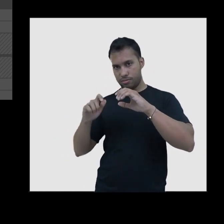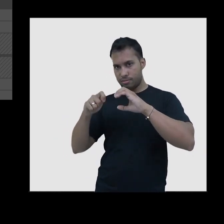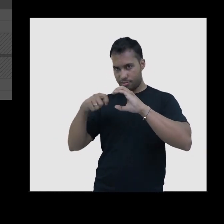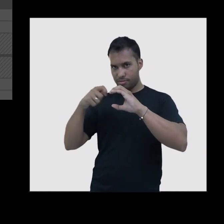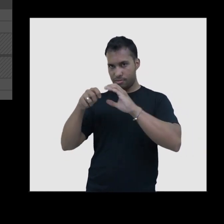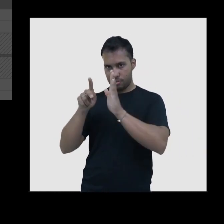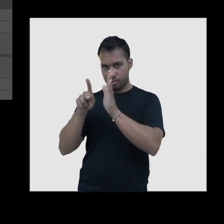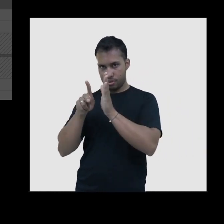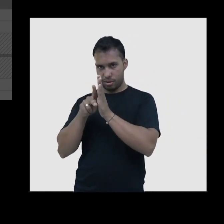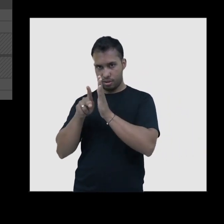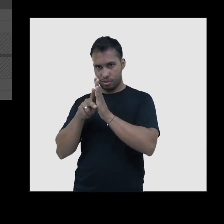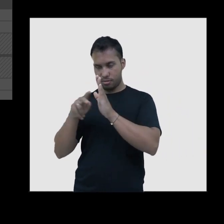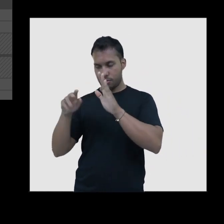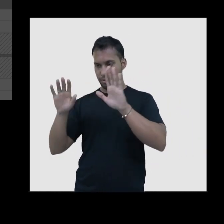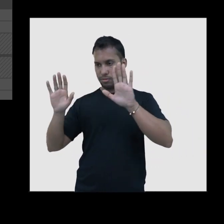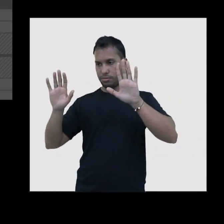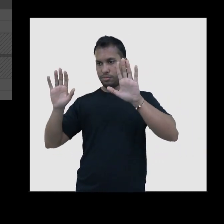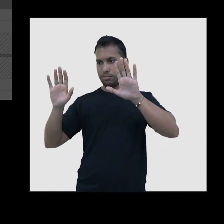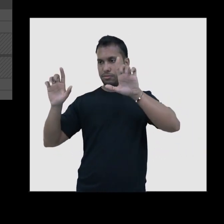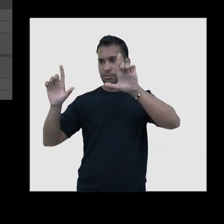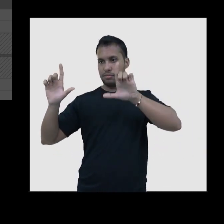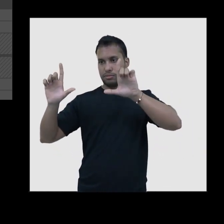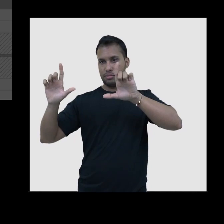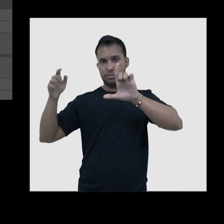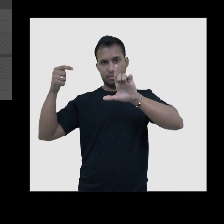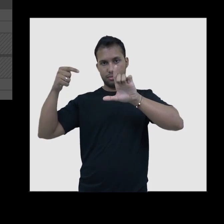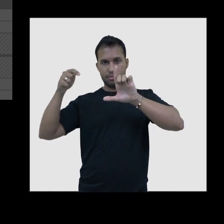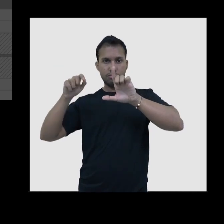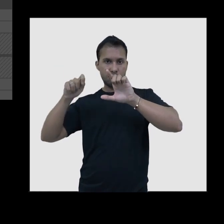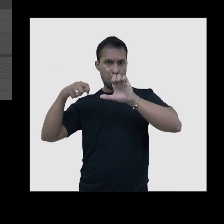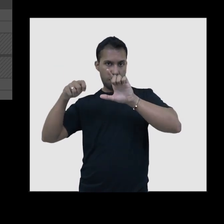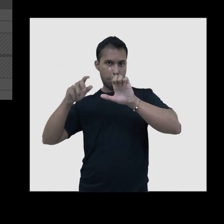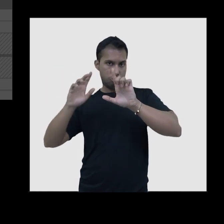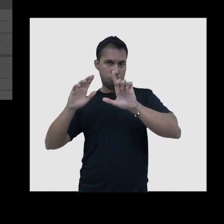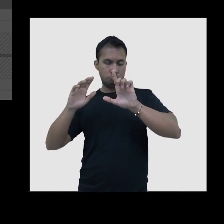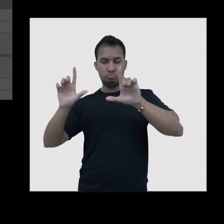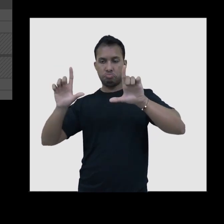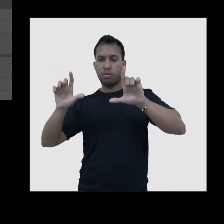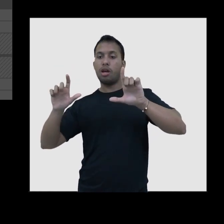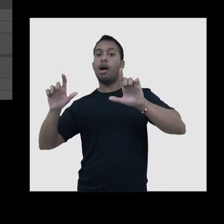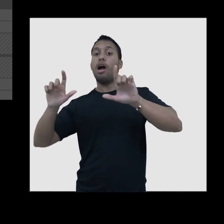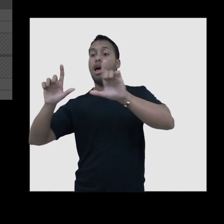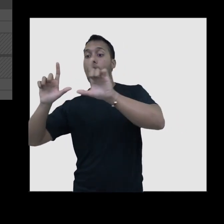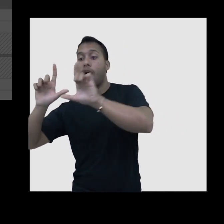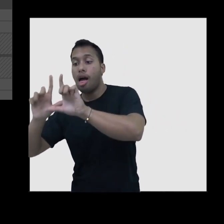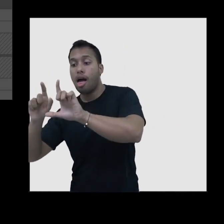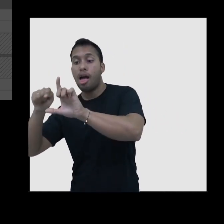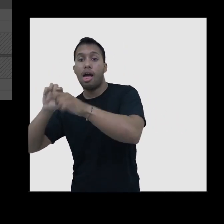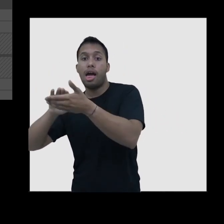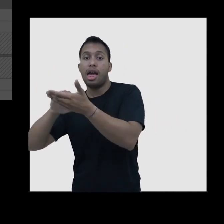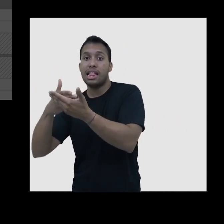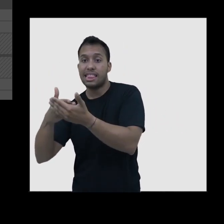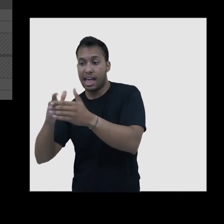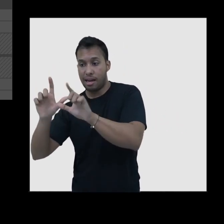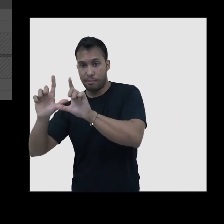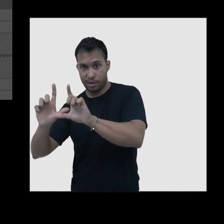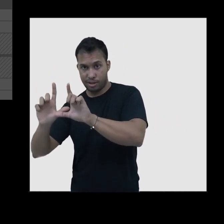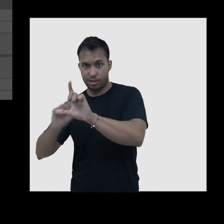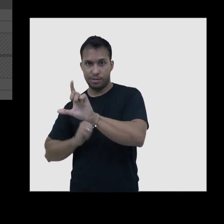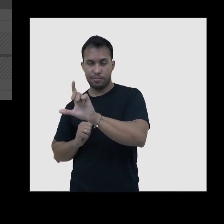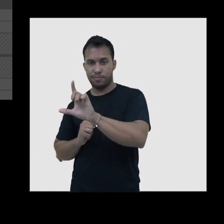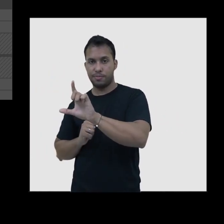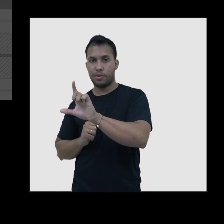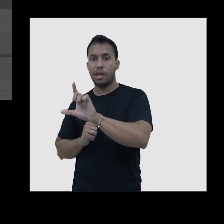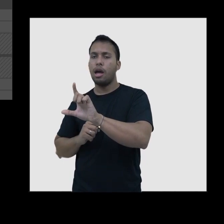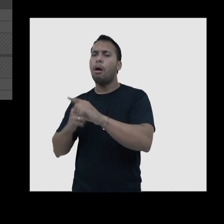um e outro? O que acontece? A gravação do intérprete de Libras foi feita com um fundo verde. Esse